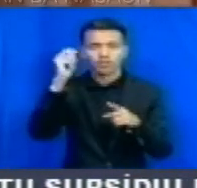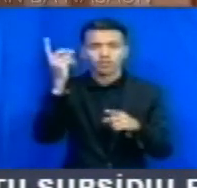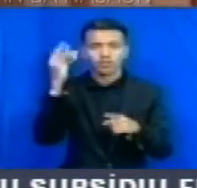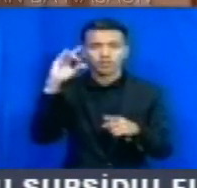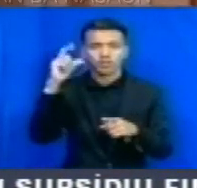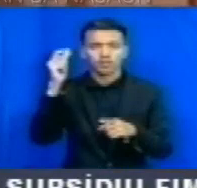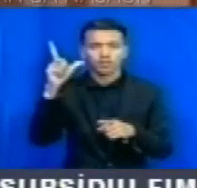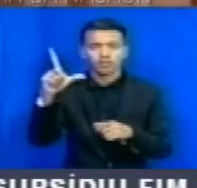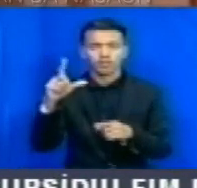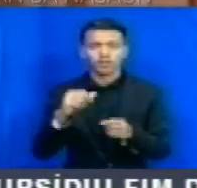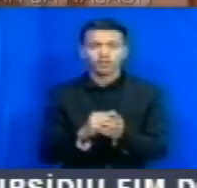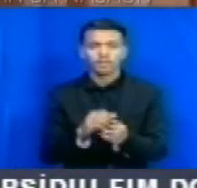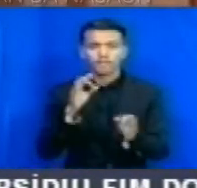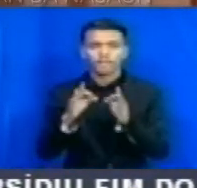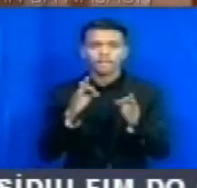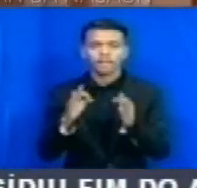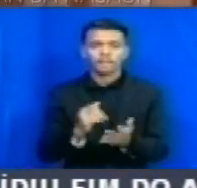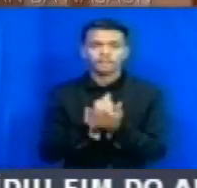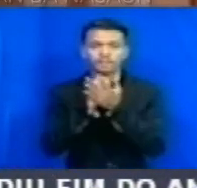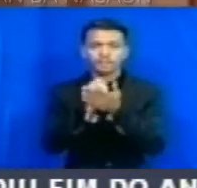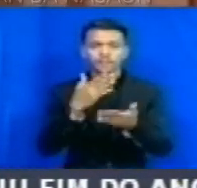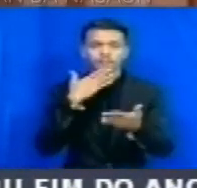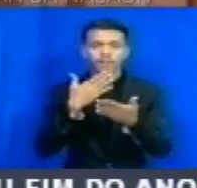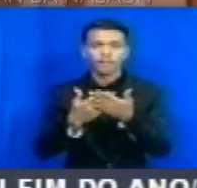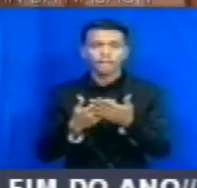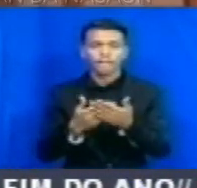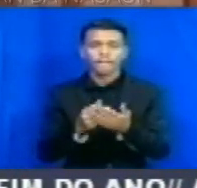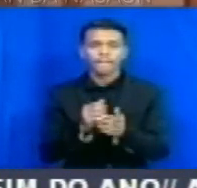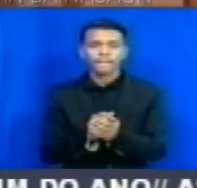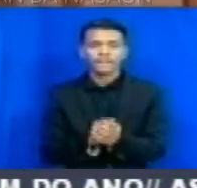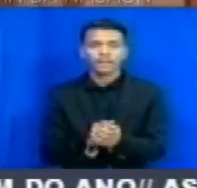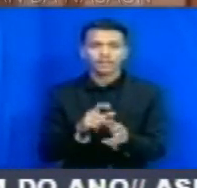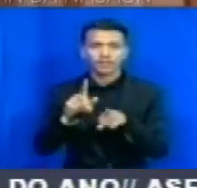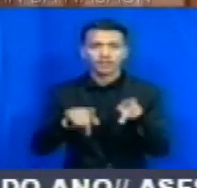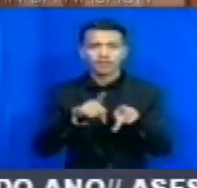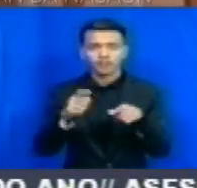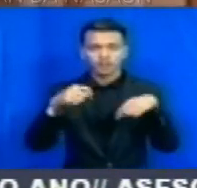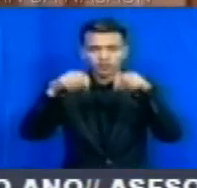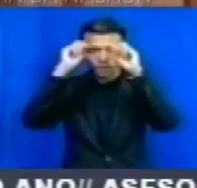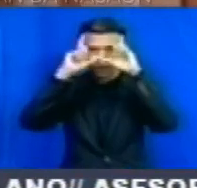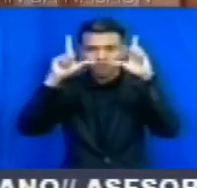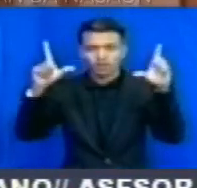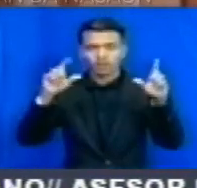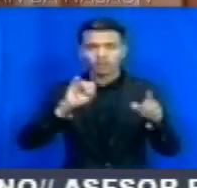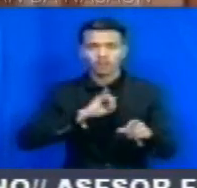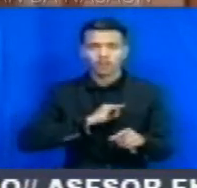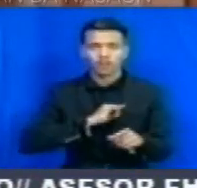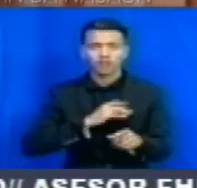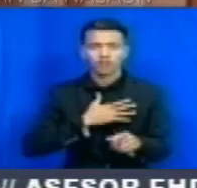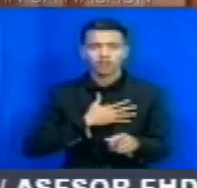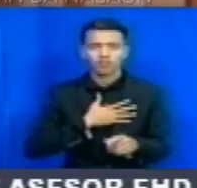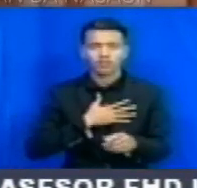Virgílio atunne bele servi dia klitan itena kristaun siri Timor Leste e haunia